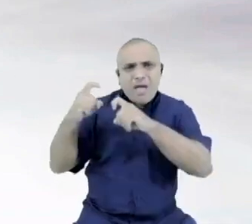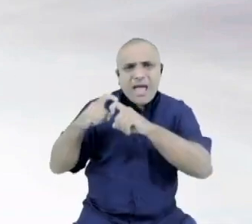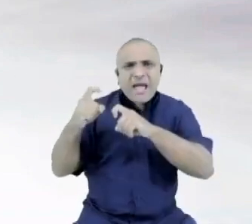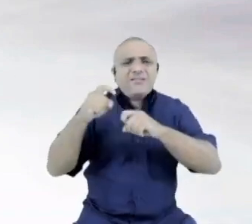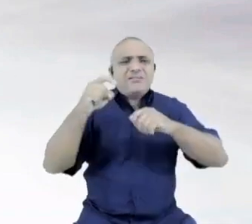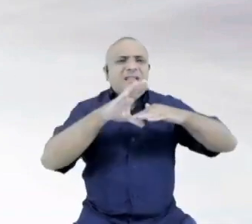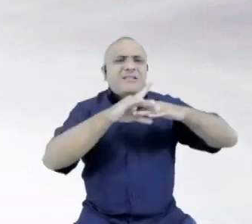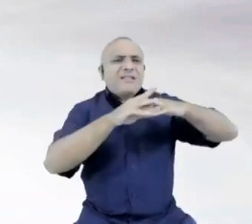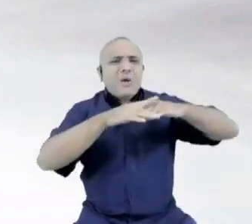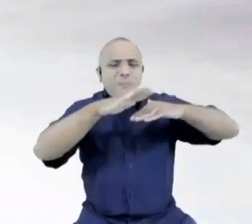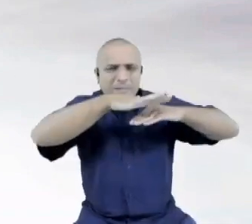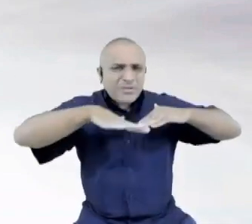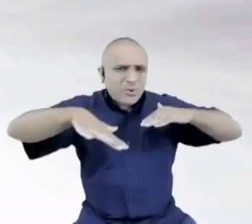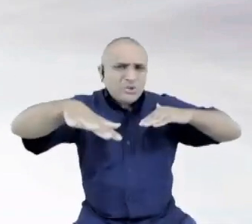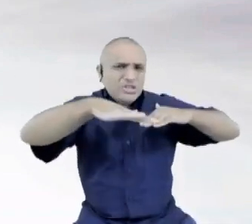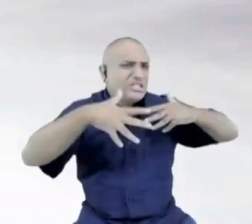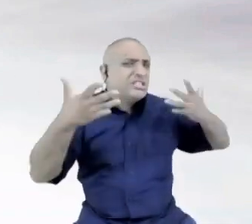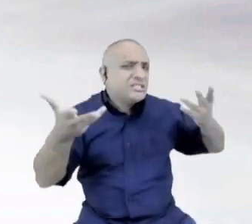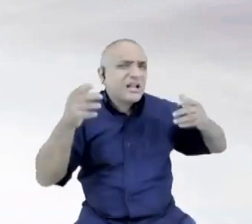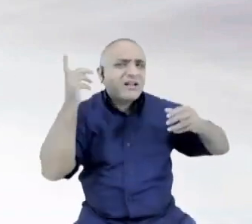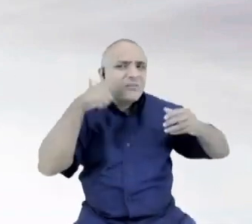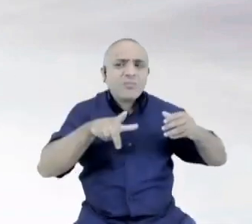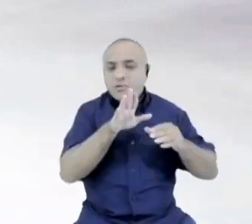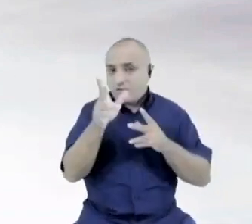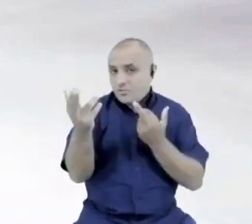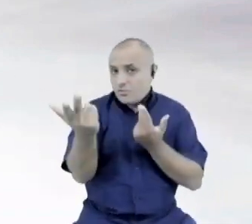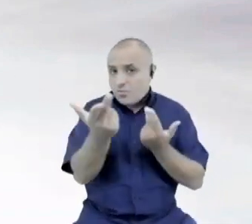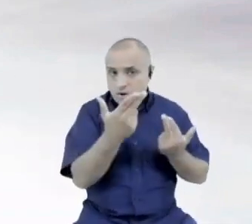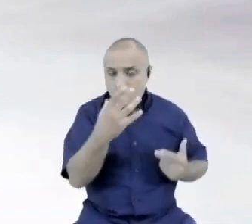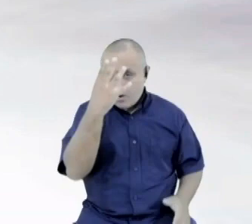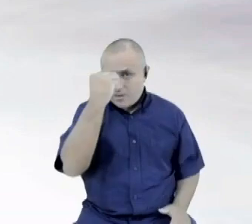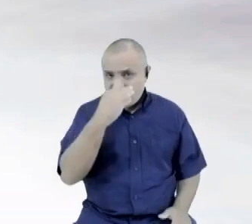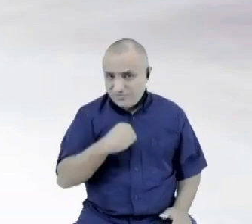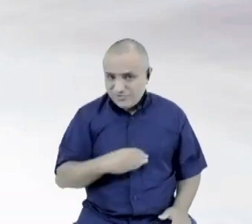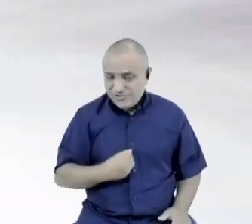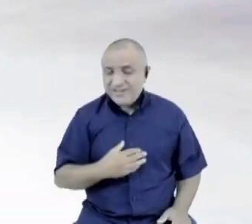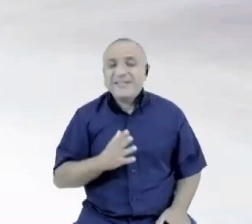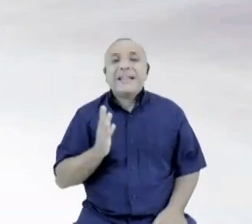patologista, talvez a mesma coisa aconteça para o radiologista, e isso